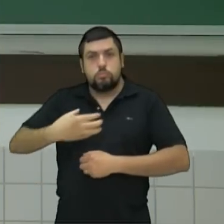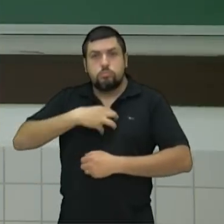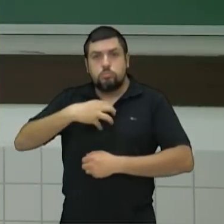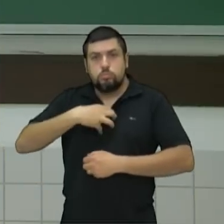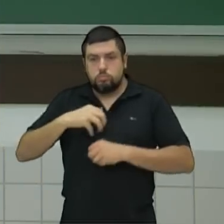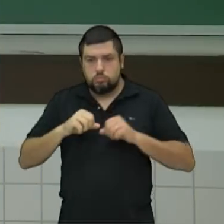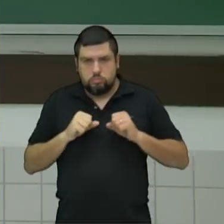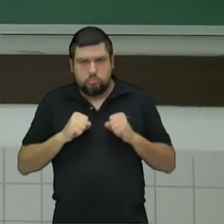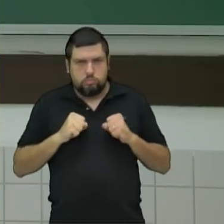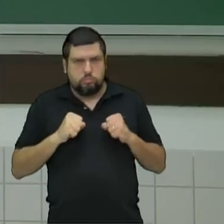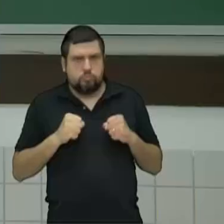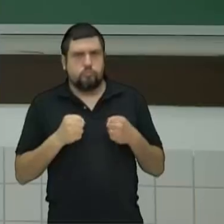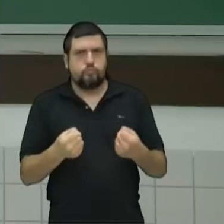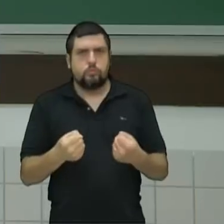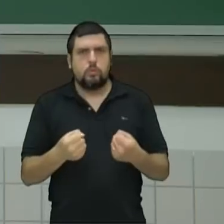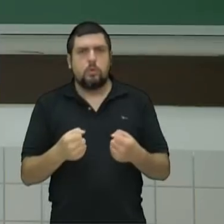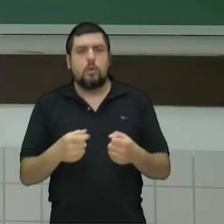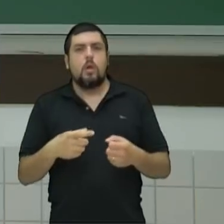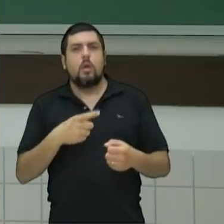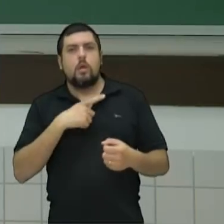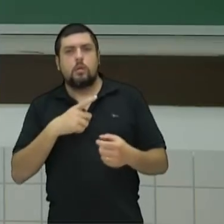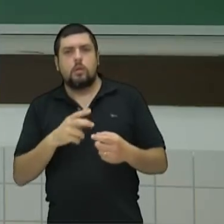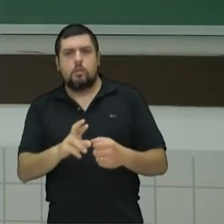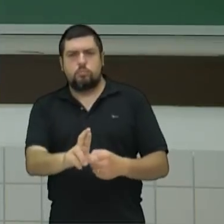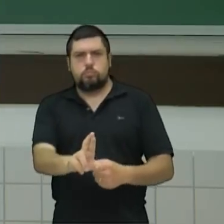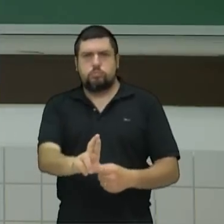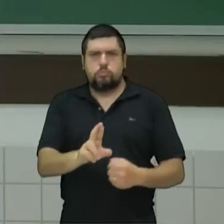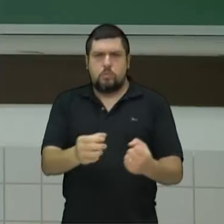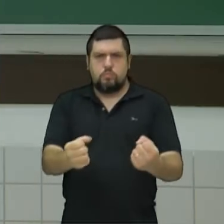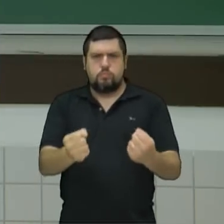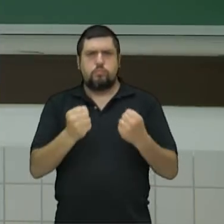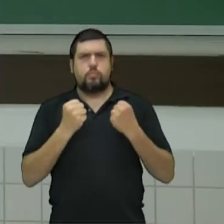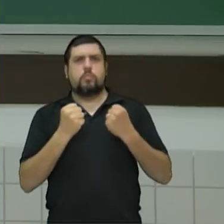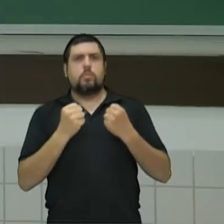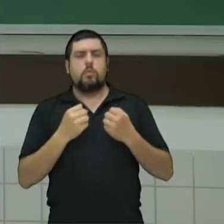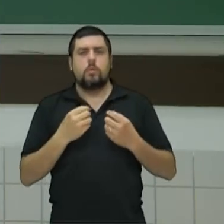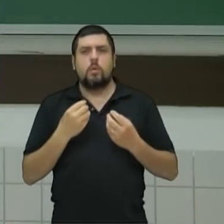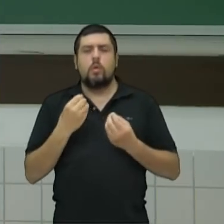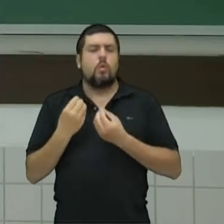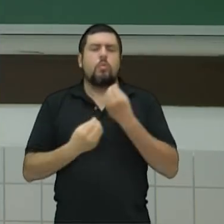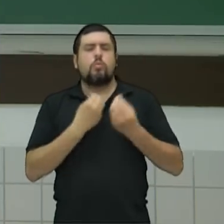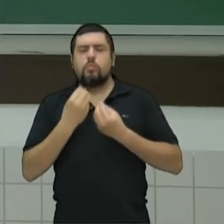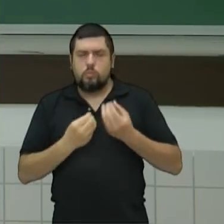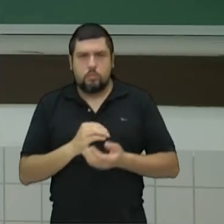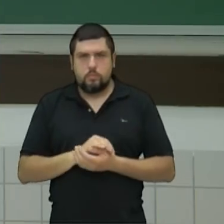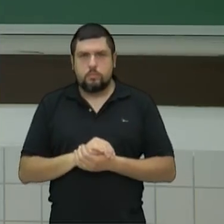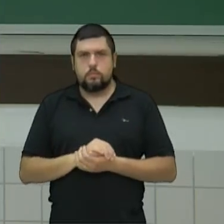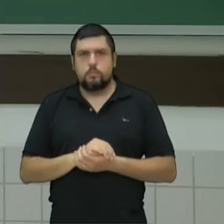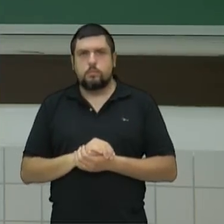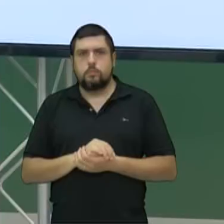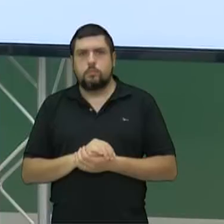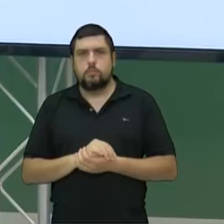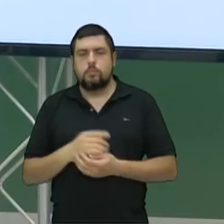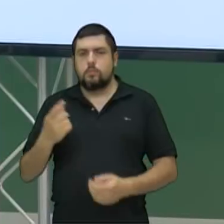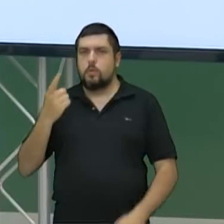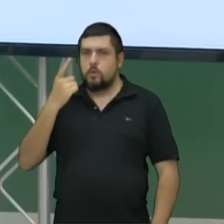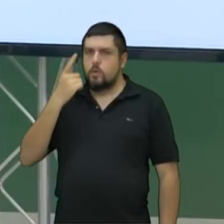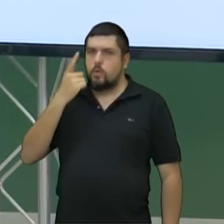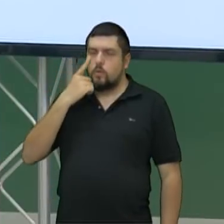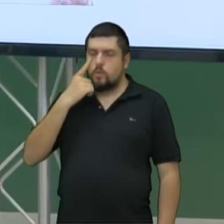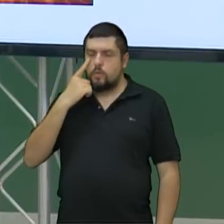ação irá ter uma reação. Como assim? A ideia do supino, vamos lá. Aqui, ó. A ideia do supino.